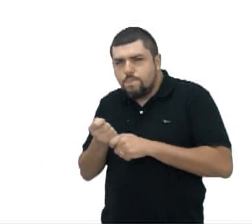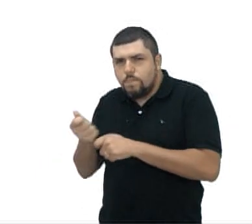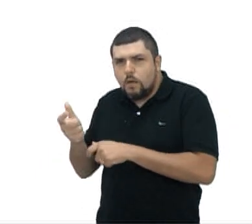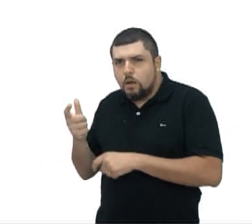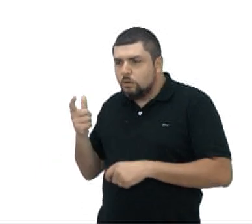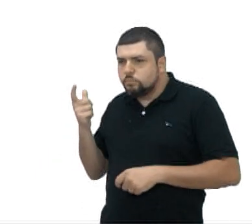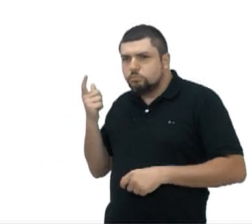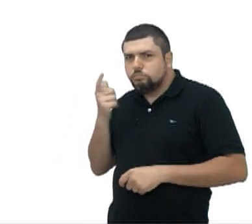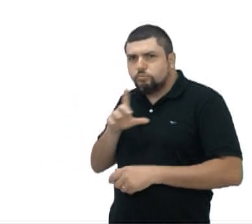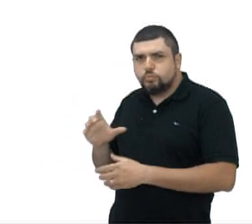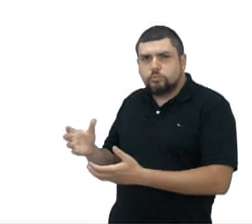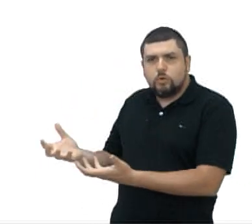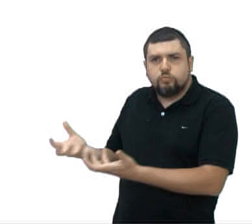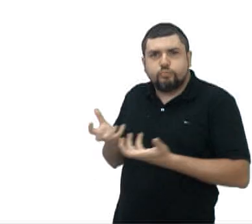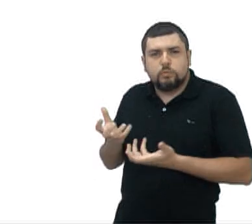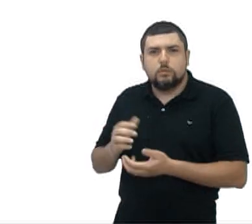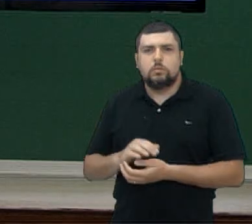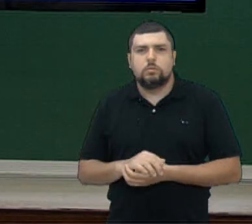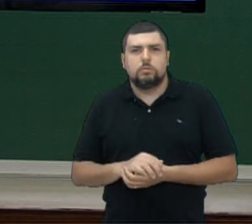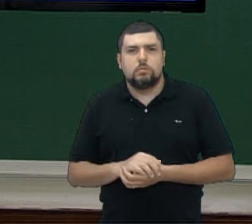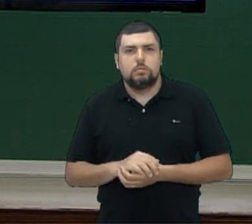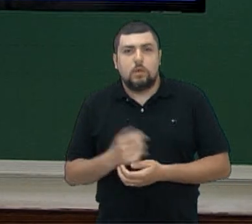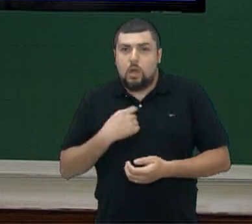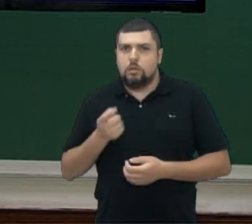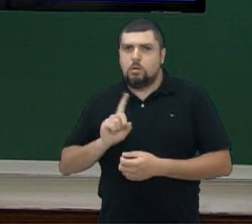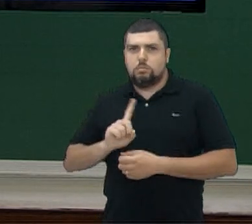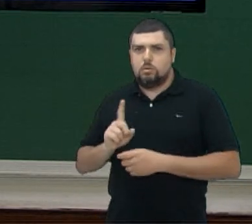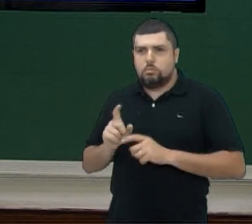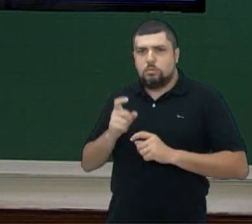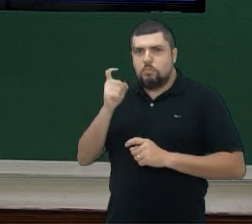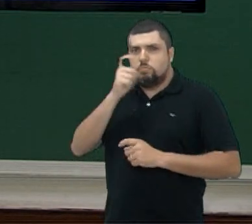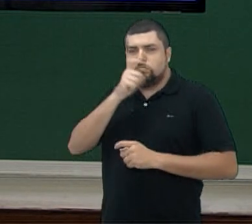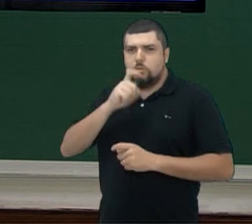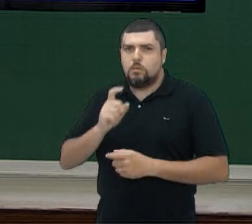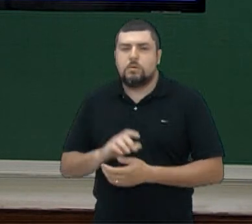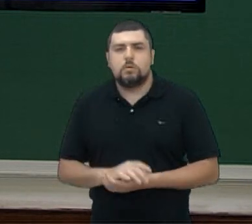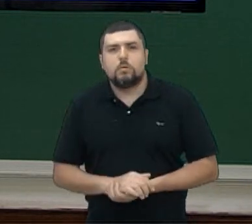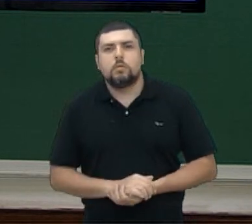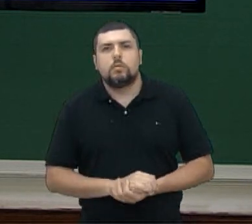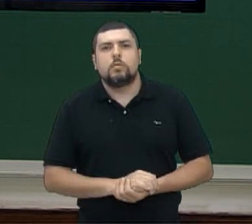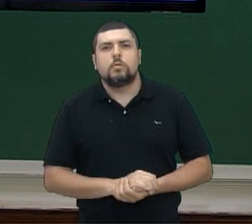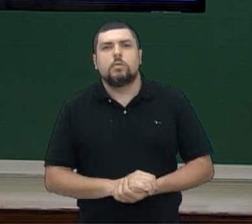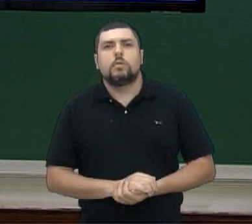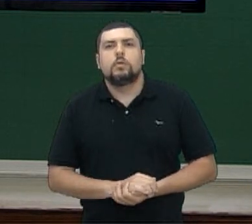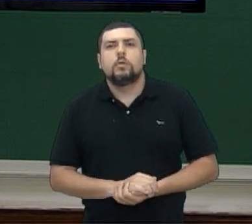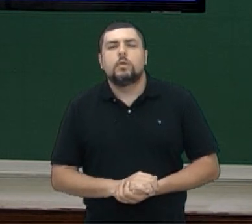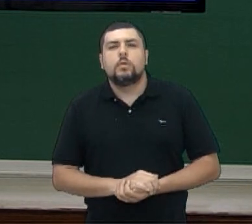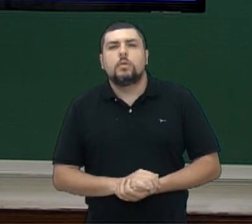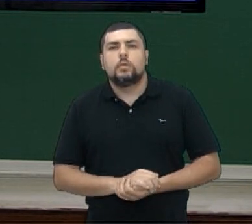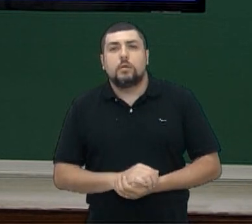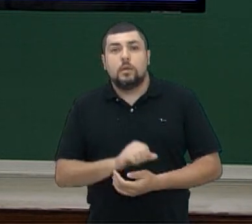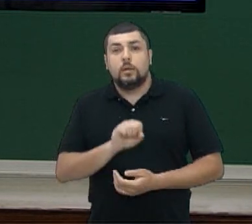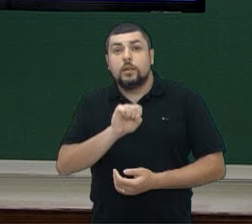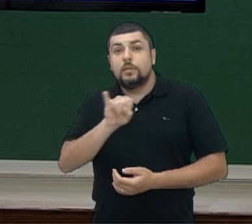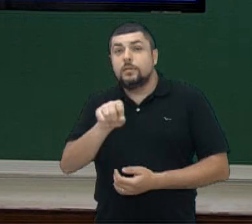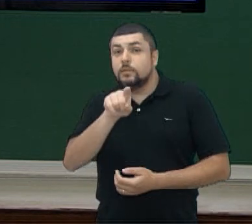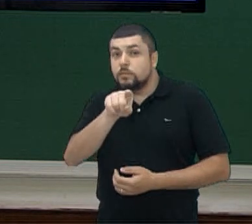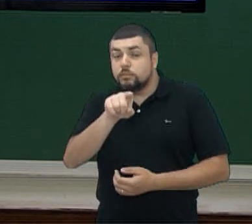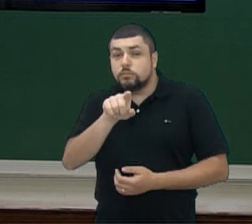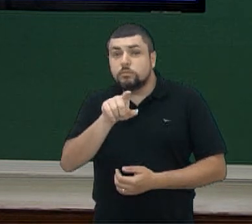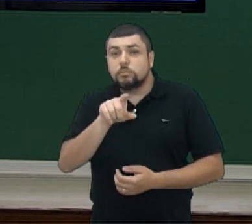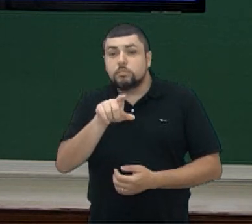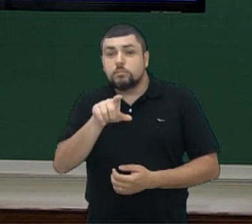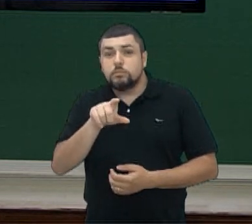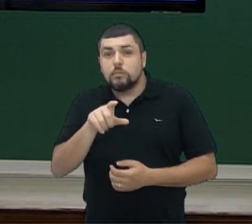Yes, I would. No, I wouldn't. Tipo, sim, eu mentiria, não, eu não mentiria. Se você optar por dar uma